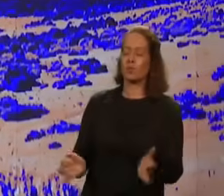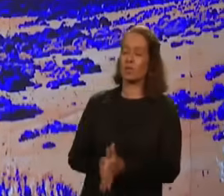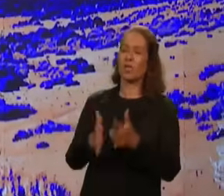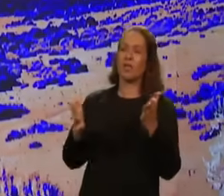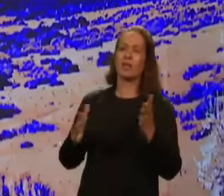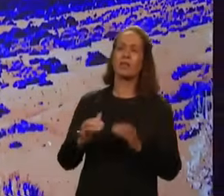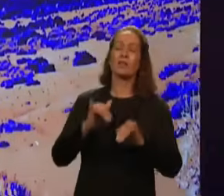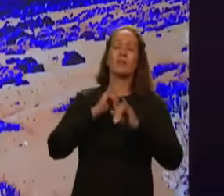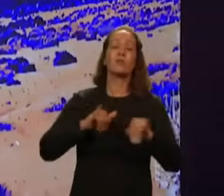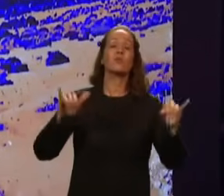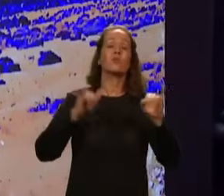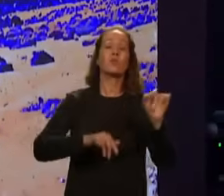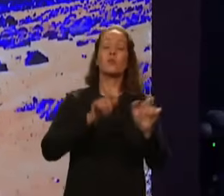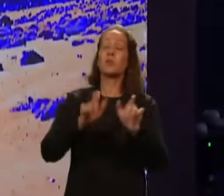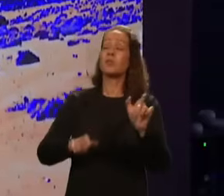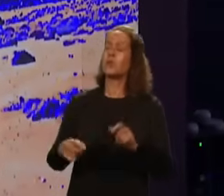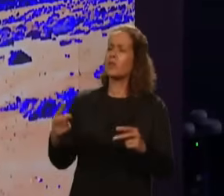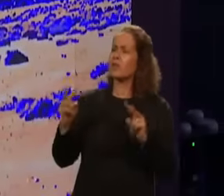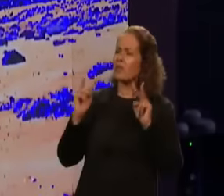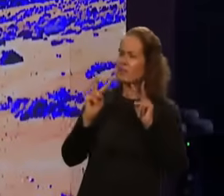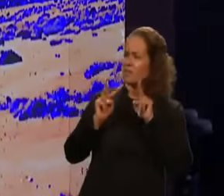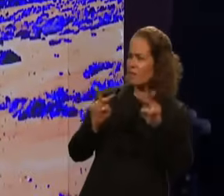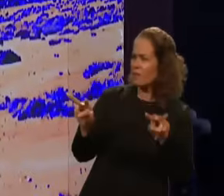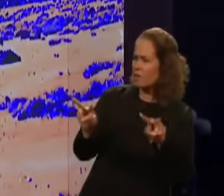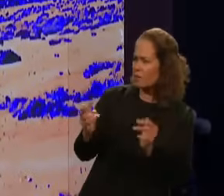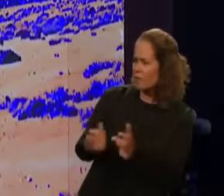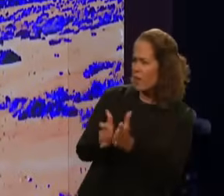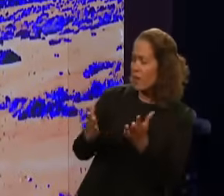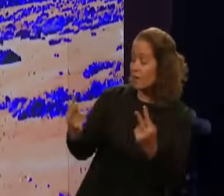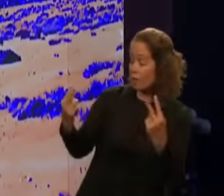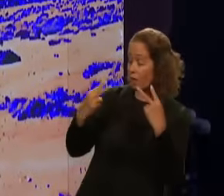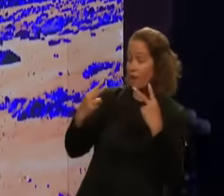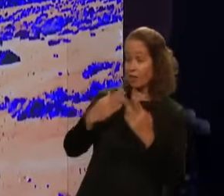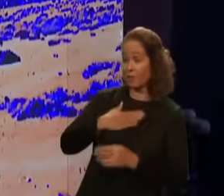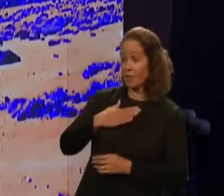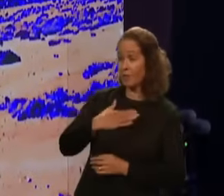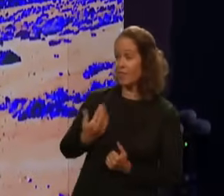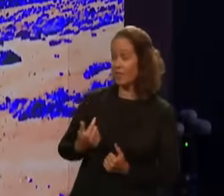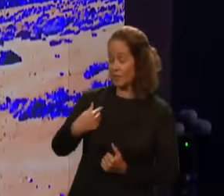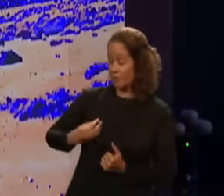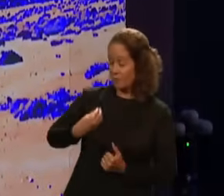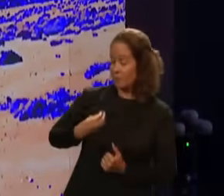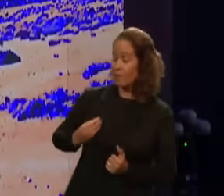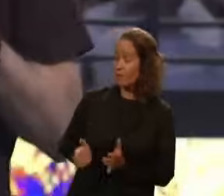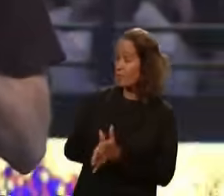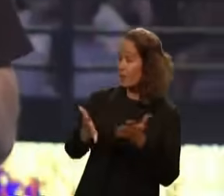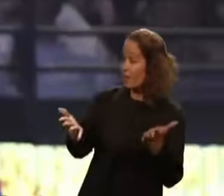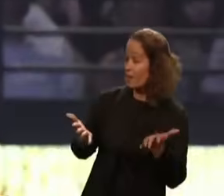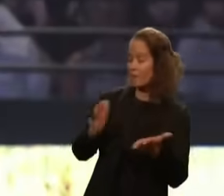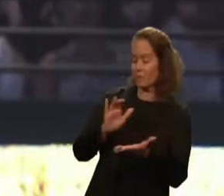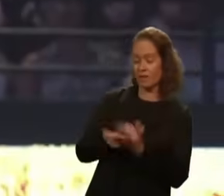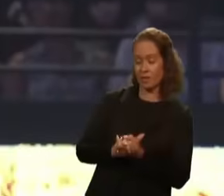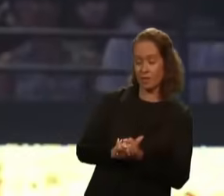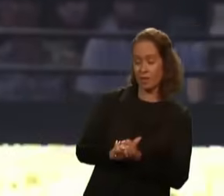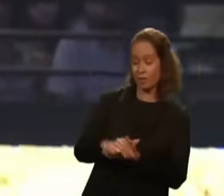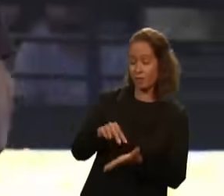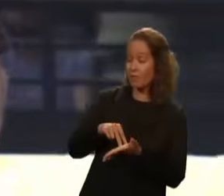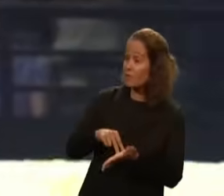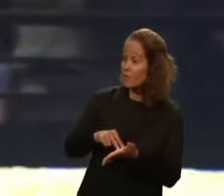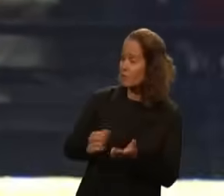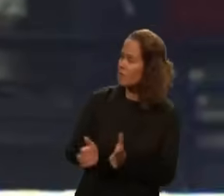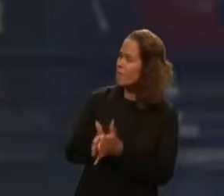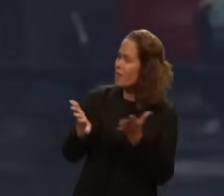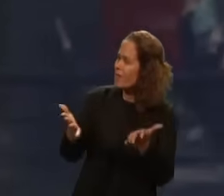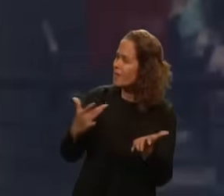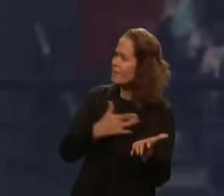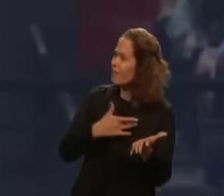dizer para as pessoas: você quer ver um milagre? Olha para mim. Eu vivo? É um milagre. Meu casamento de pé? É um milagre. Eu ter